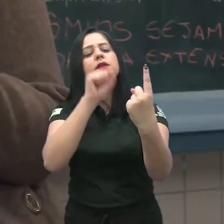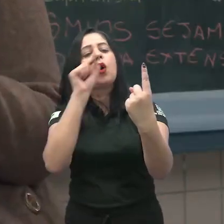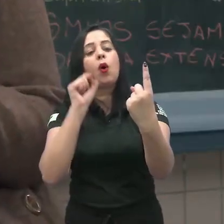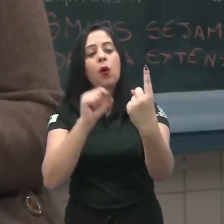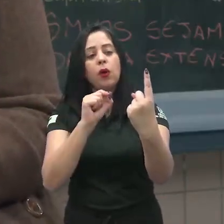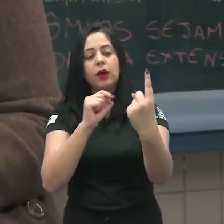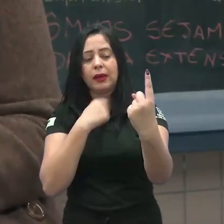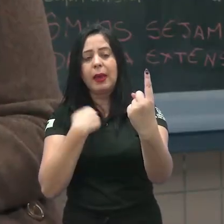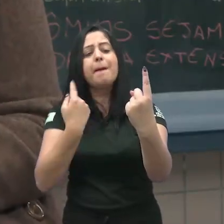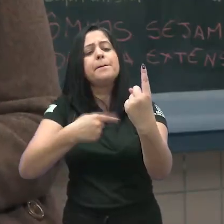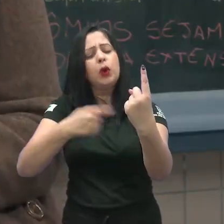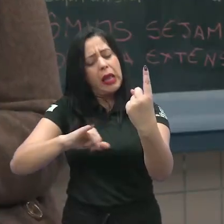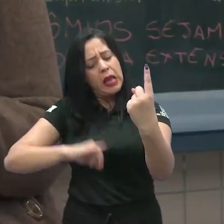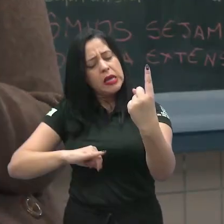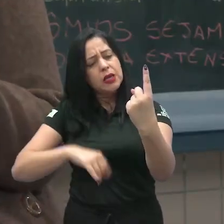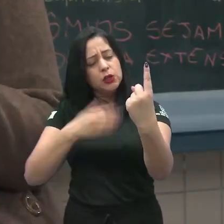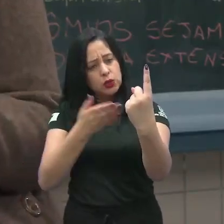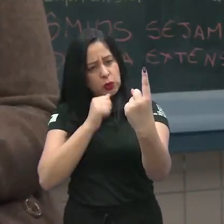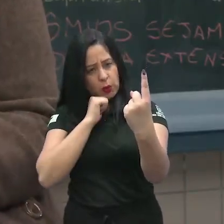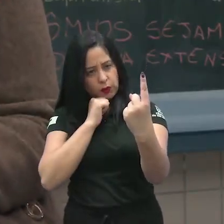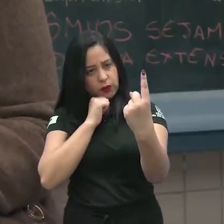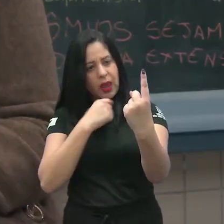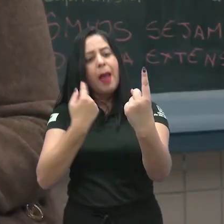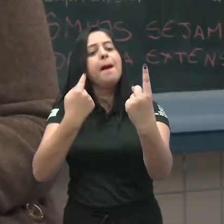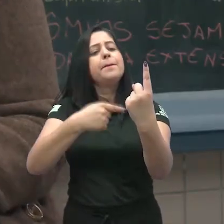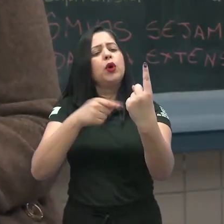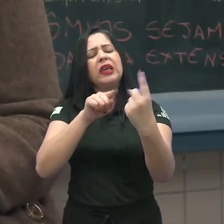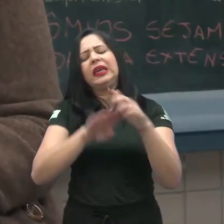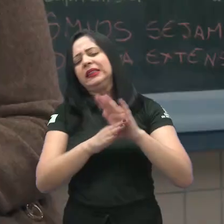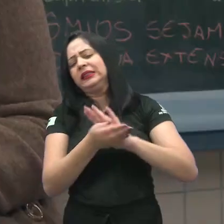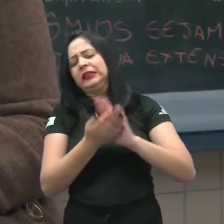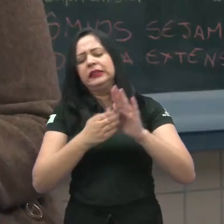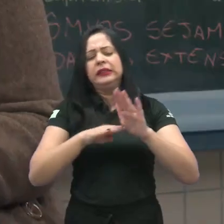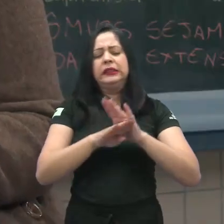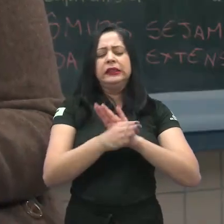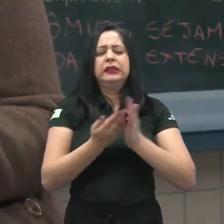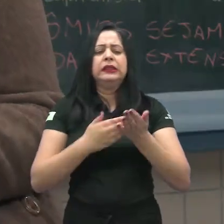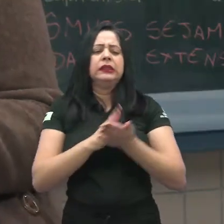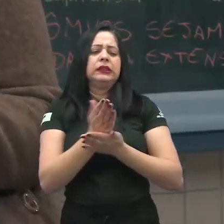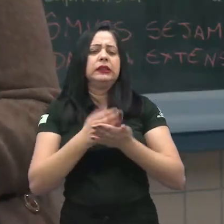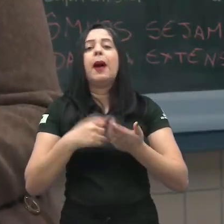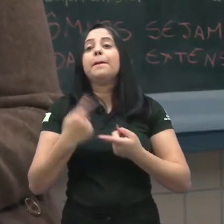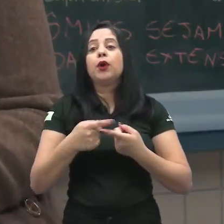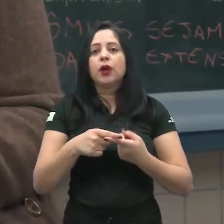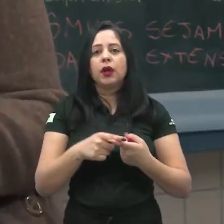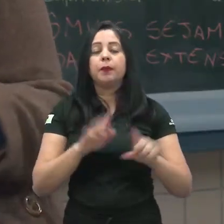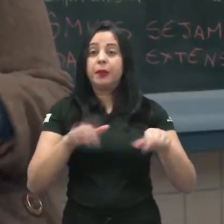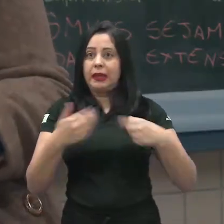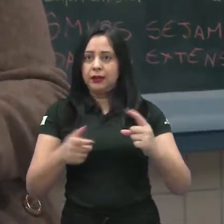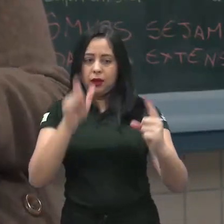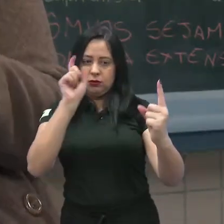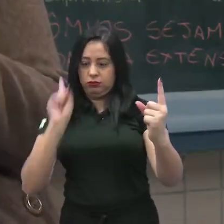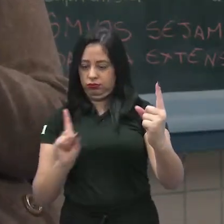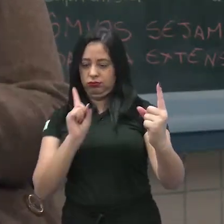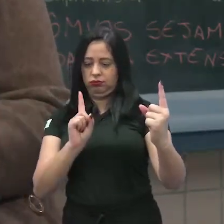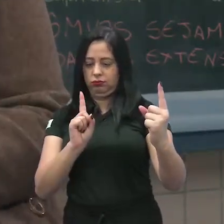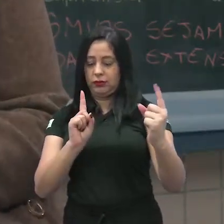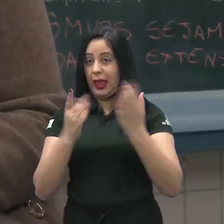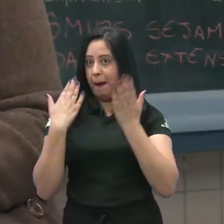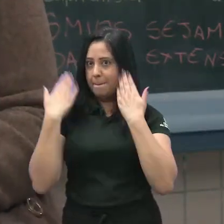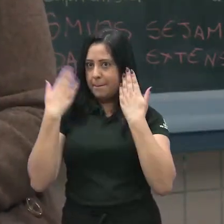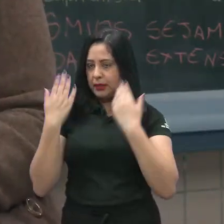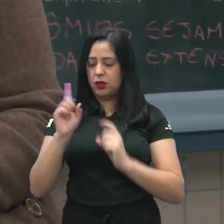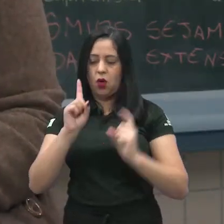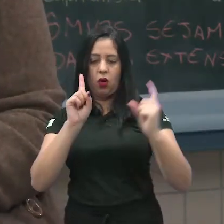que está causando sofrimento, o que está trazendo desconforto, né? E aí, o psicólogo, fundamentado em